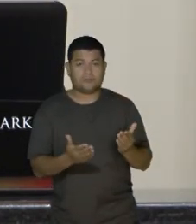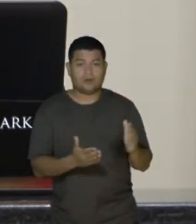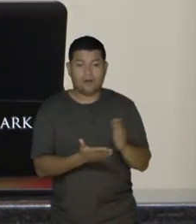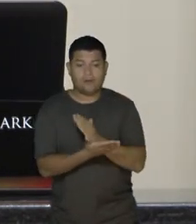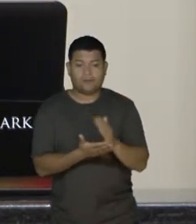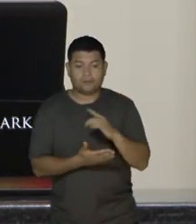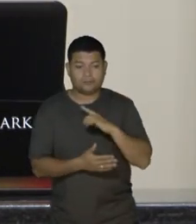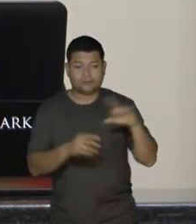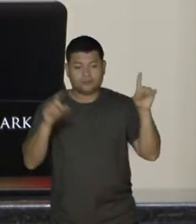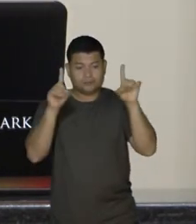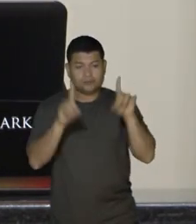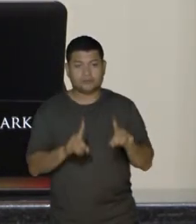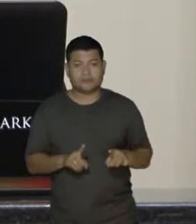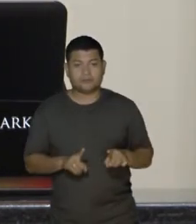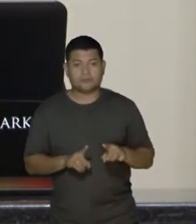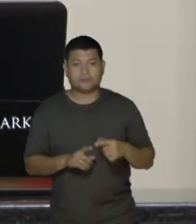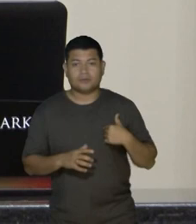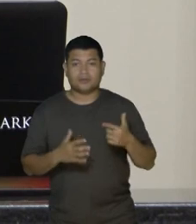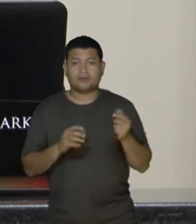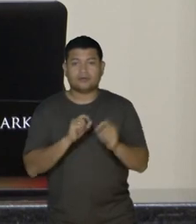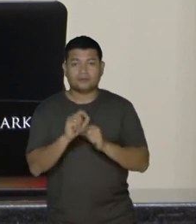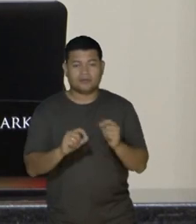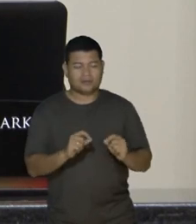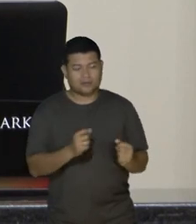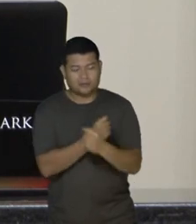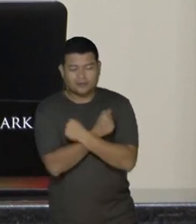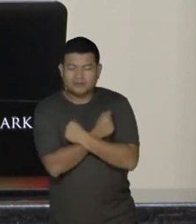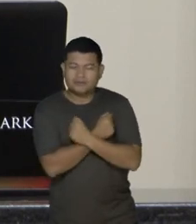deficiência, querem abraçar, querem tirar